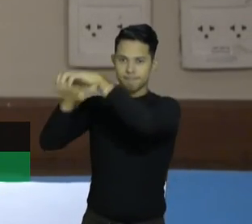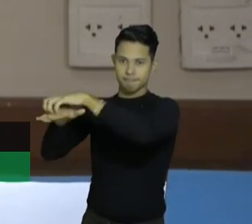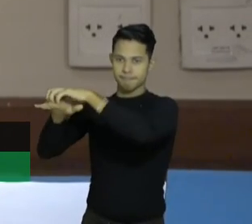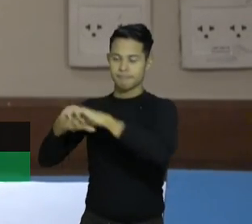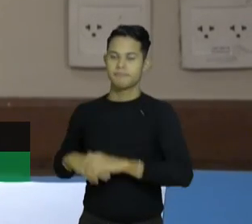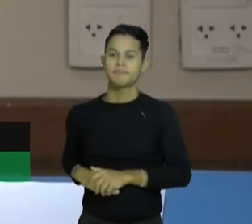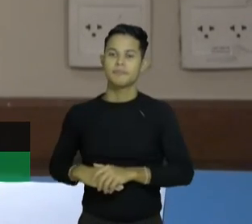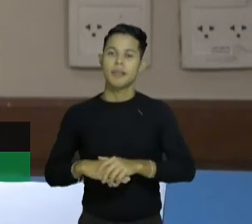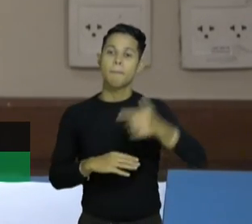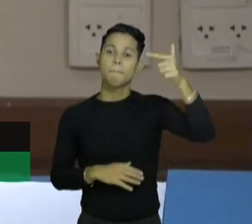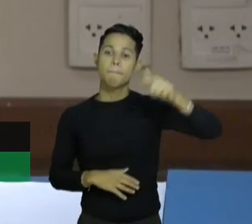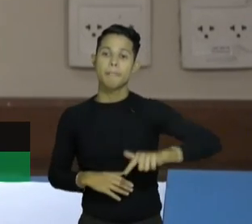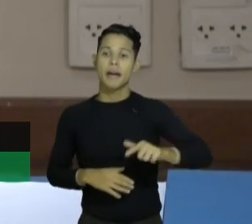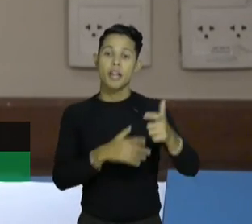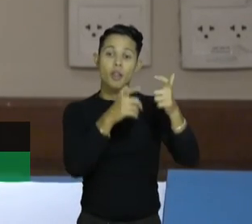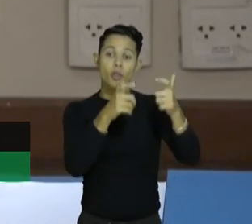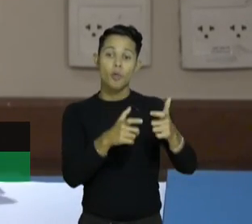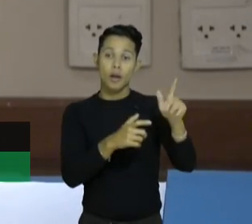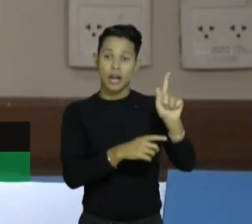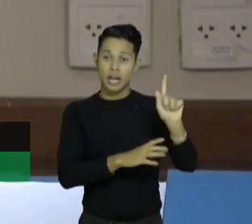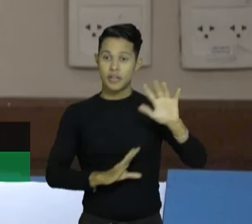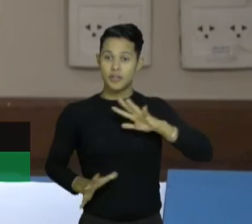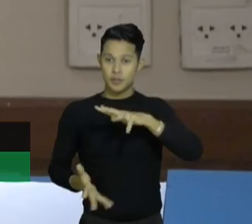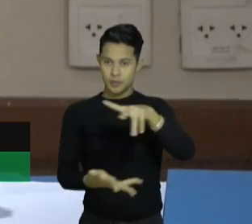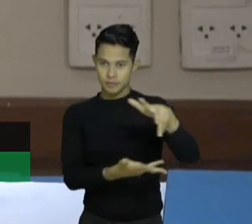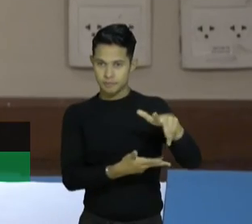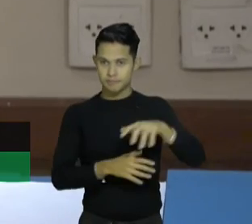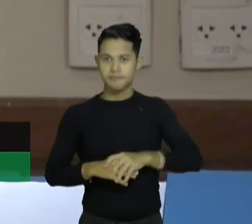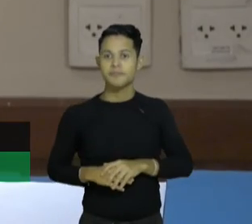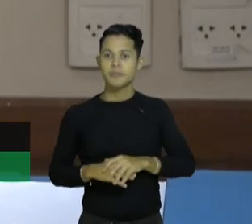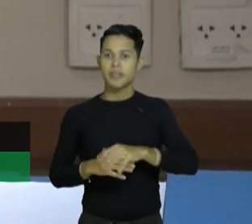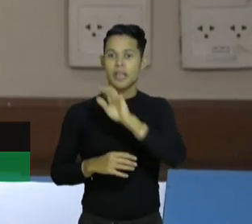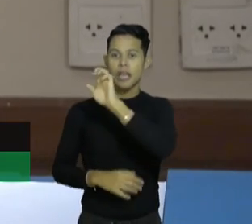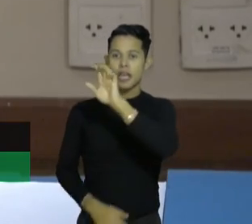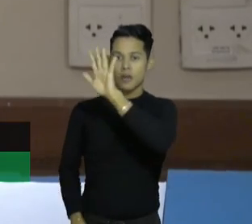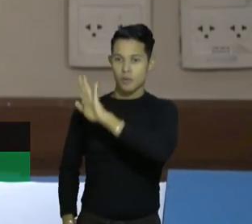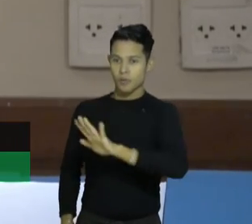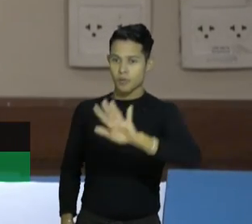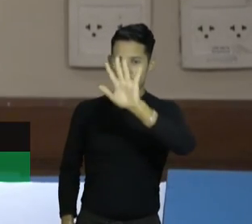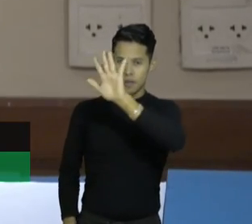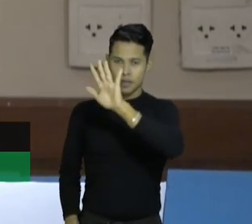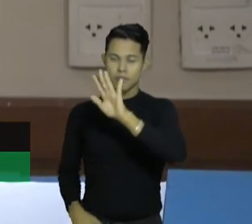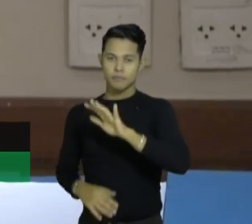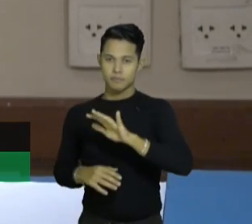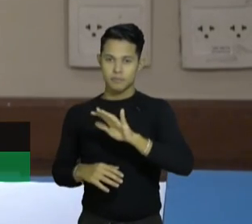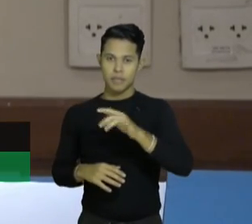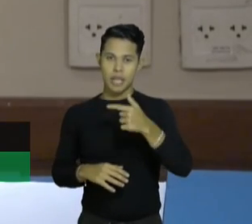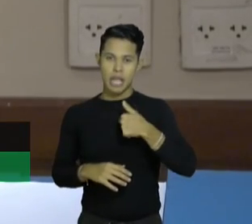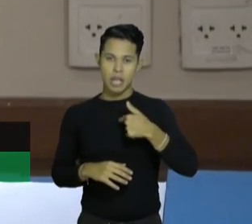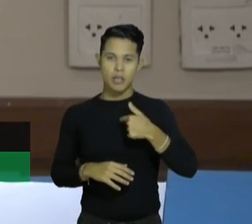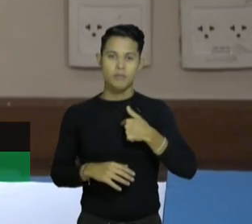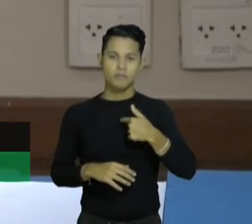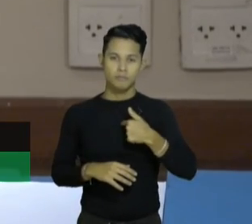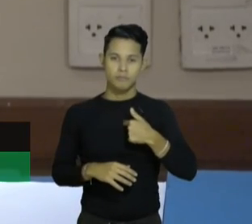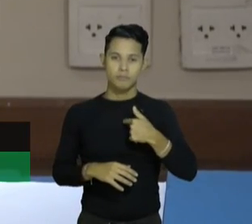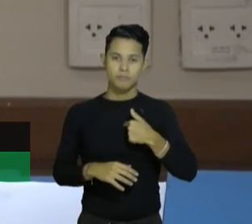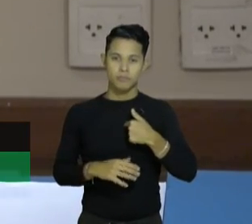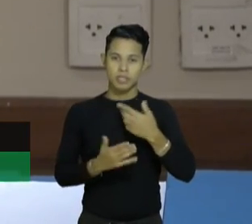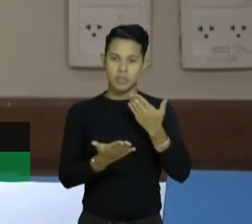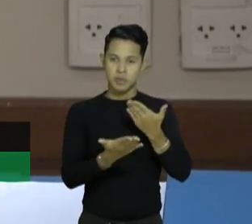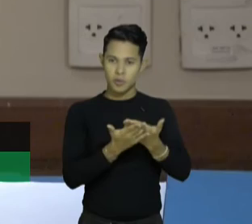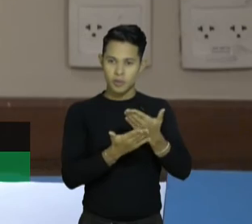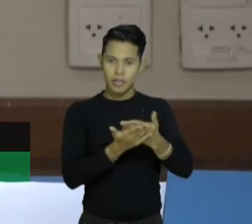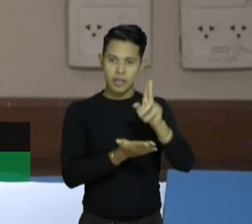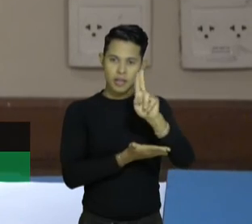indicação geográfica eh os europeus Eu morei na Itália um tempo né eu fiz um um master na universidade de Torino tipo um